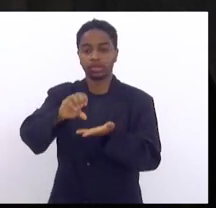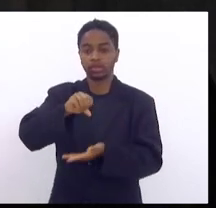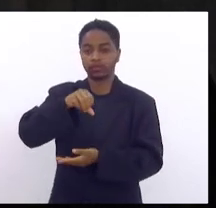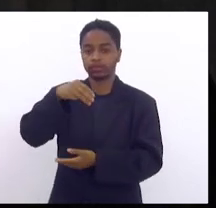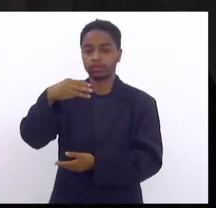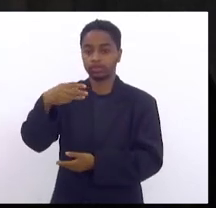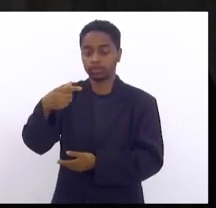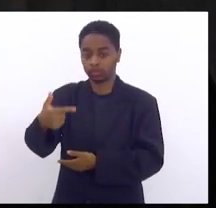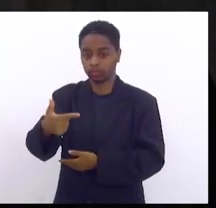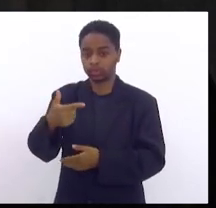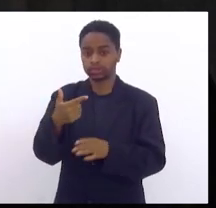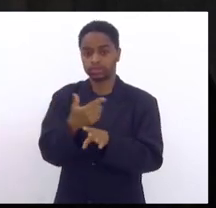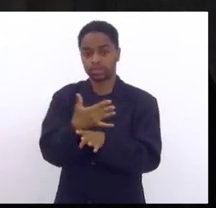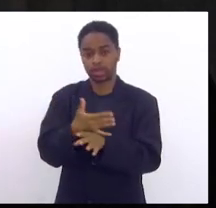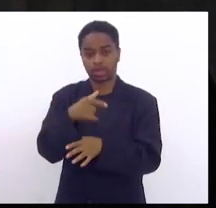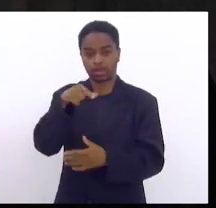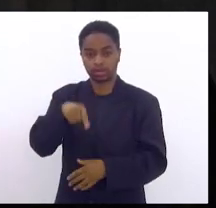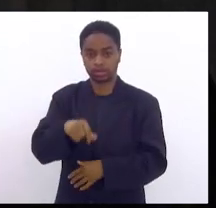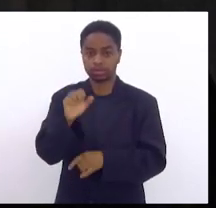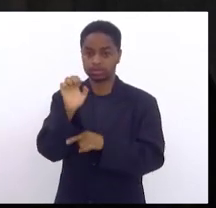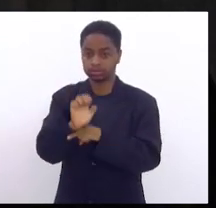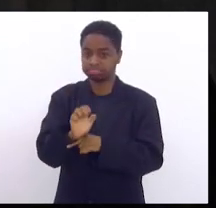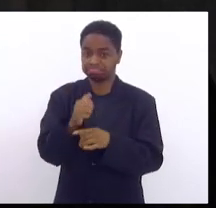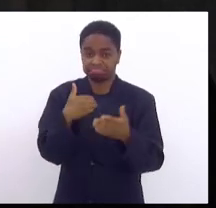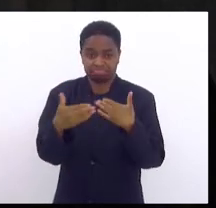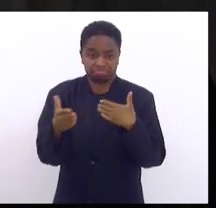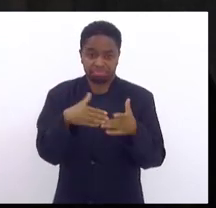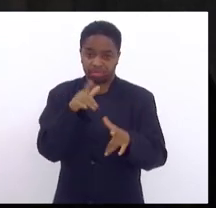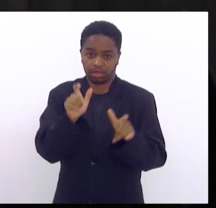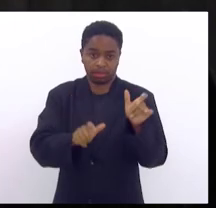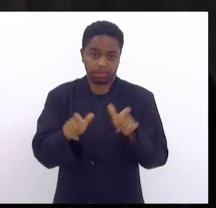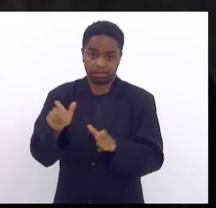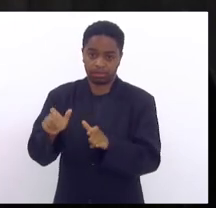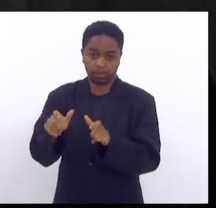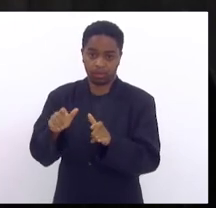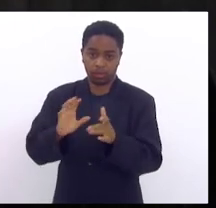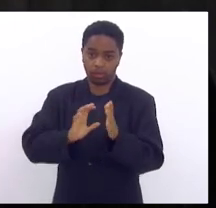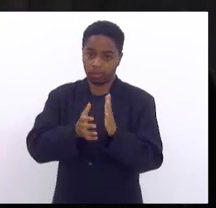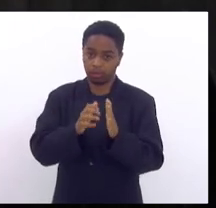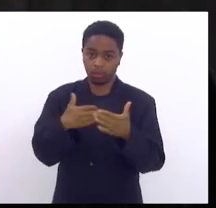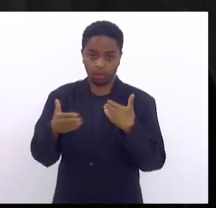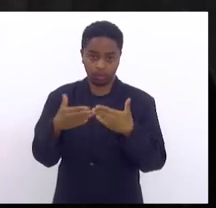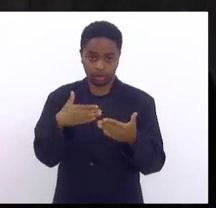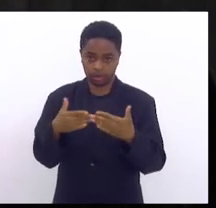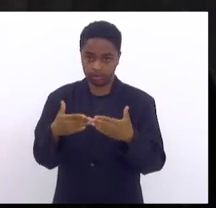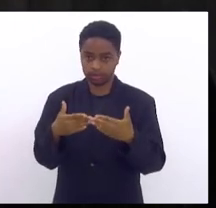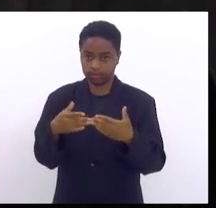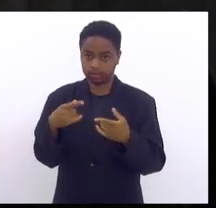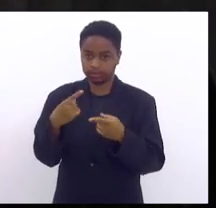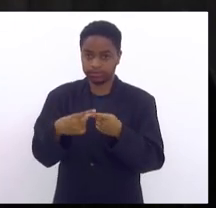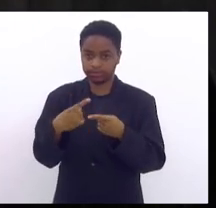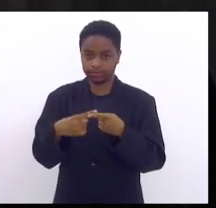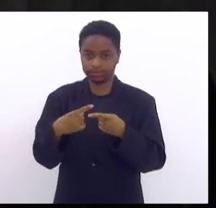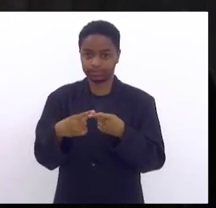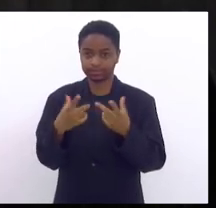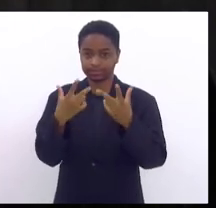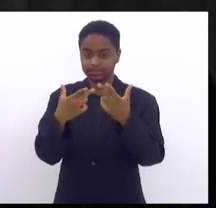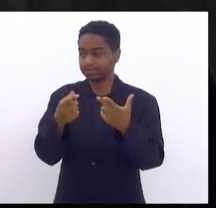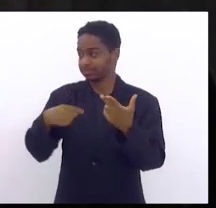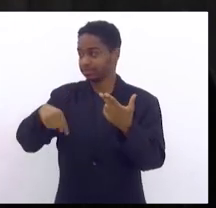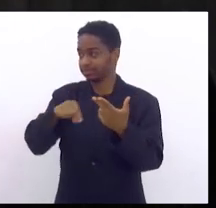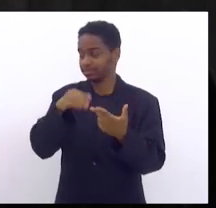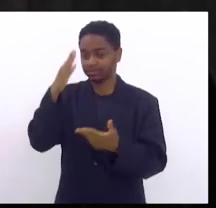Estado, independente da coloração política partidária. Porque, como sabe bem